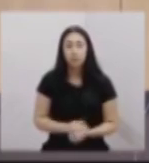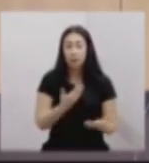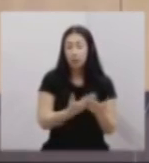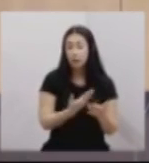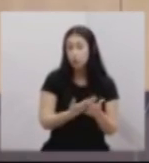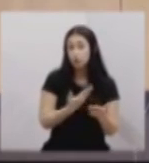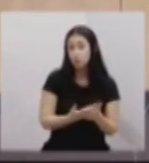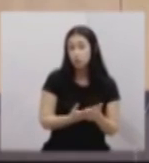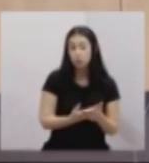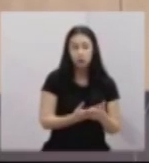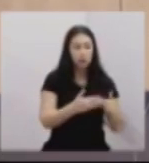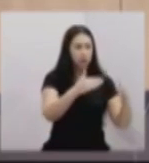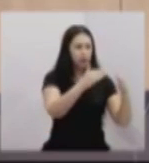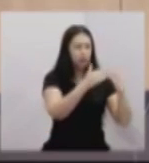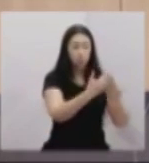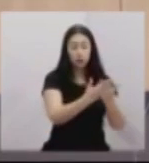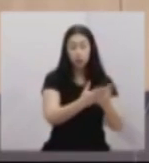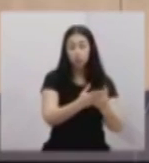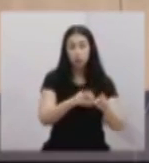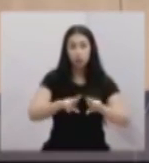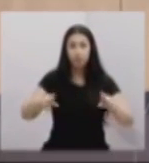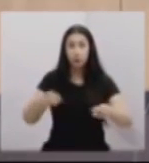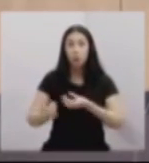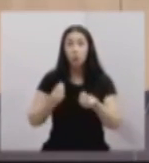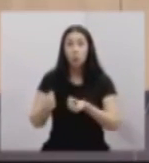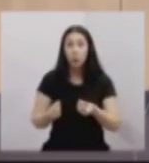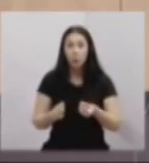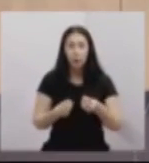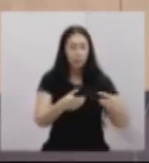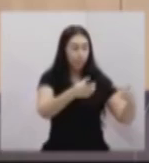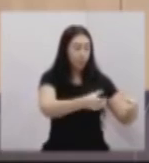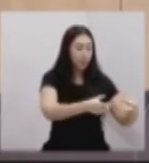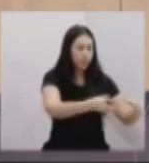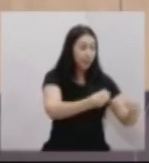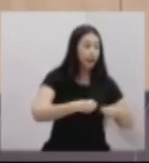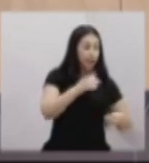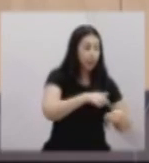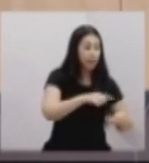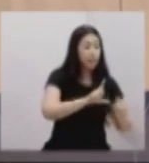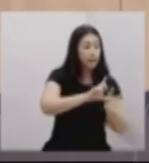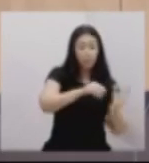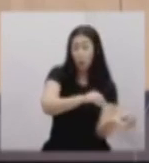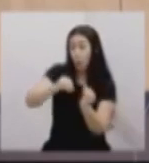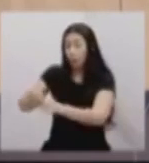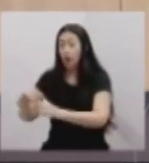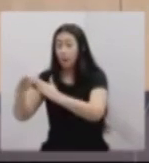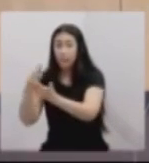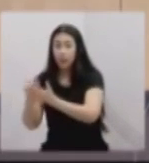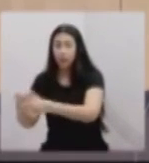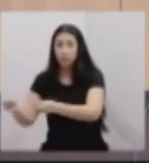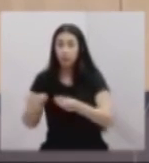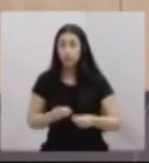escolas distintas? Como isso será resolvido para que os mesmos não tenham que se deslocar para duas escolas